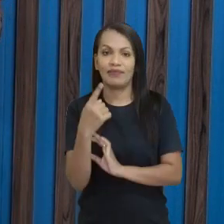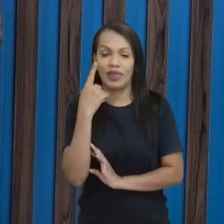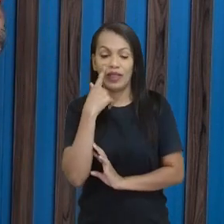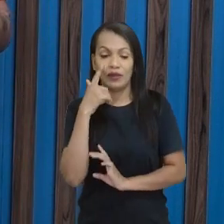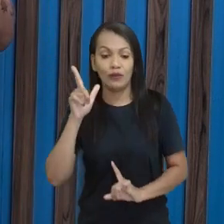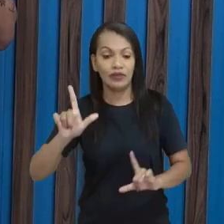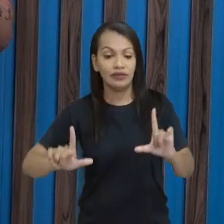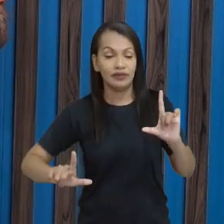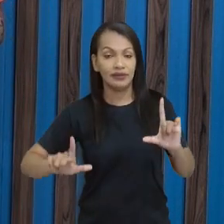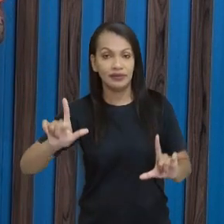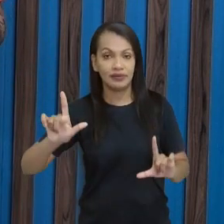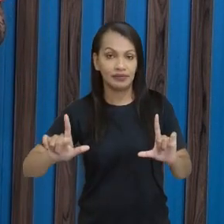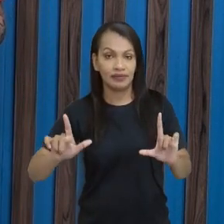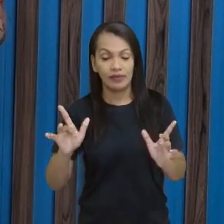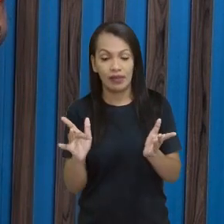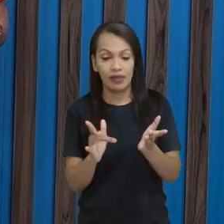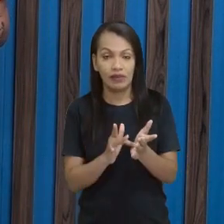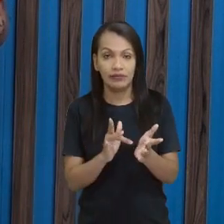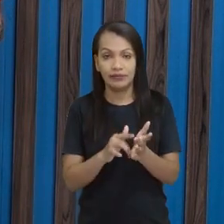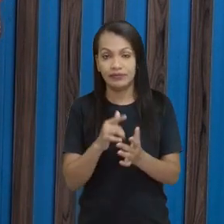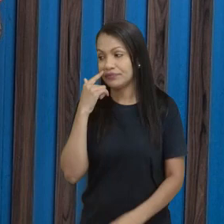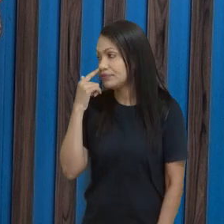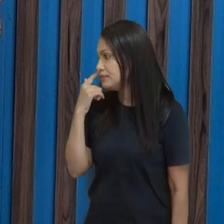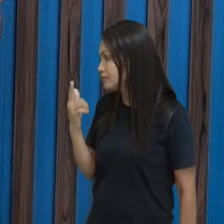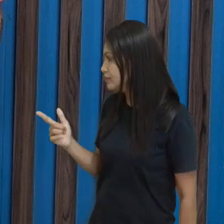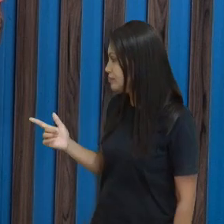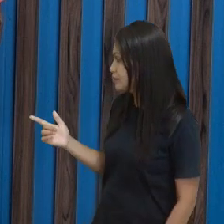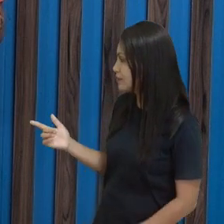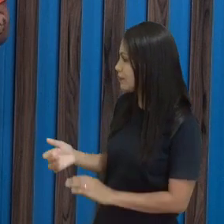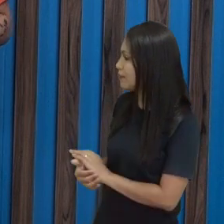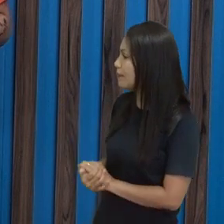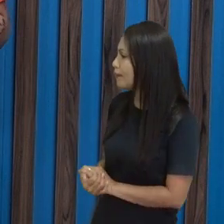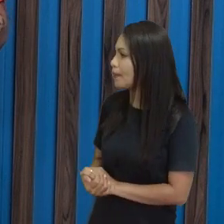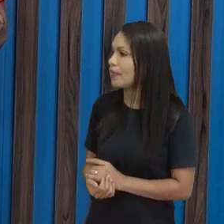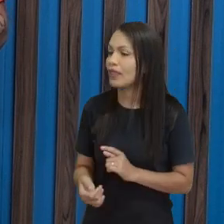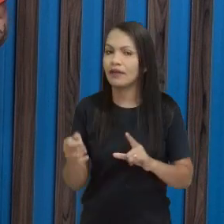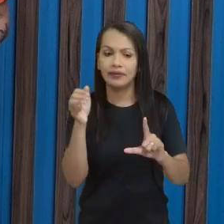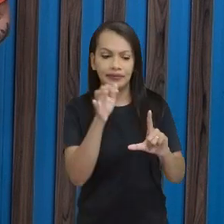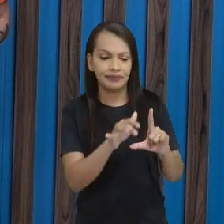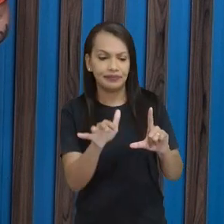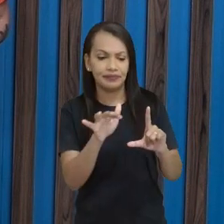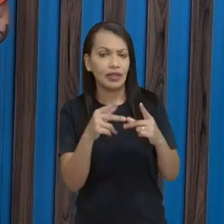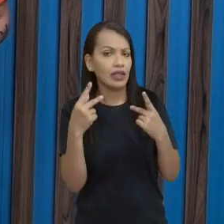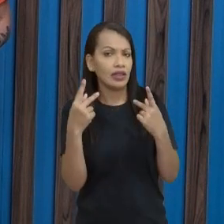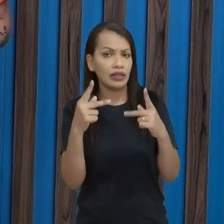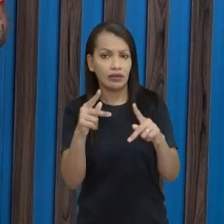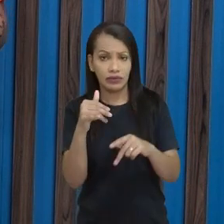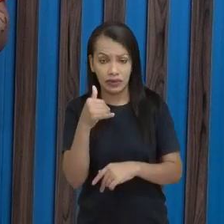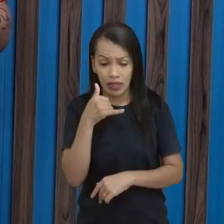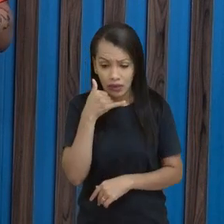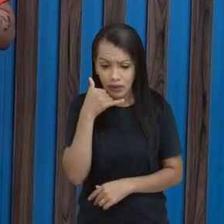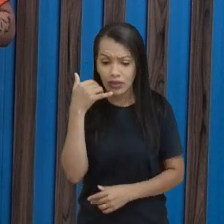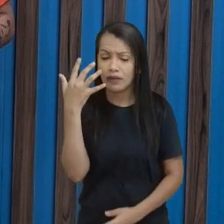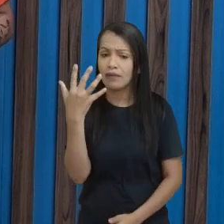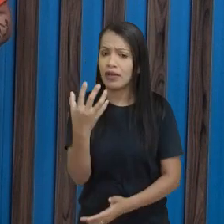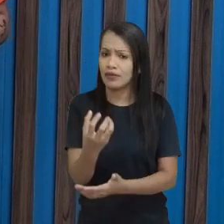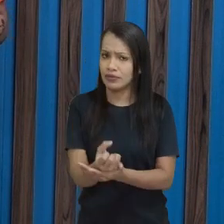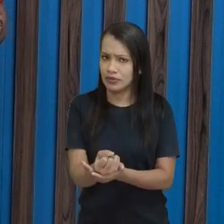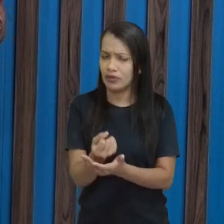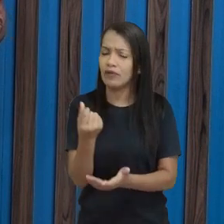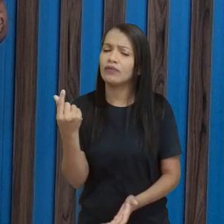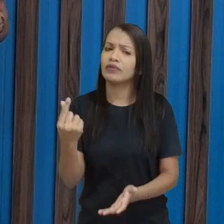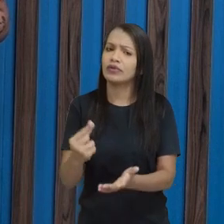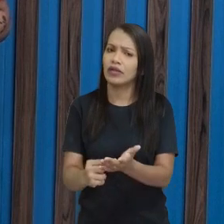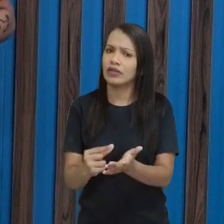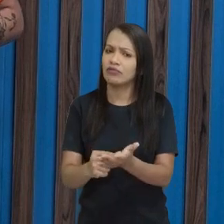telinha, como um toque de mágica, que você pode direcionar a câmera do seu celular, baixar o aplicativo do